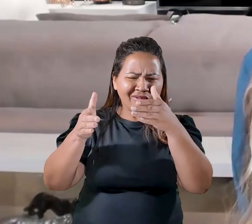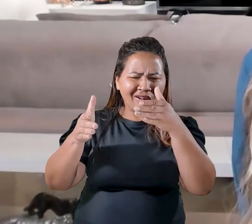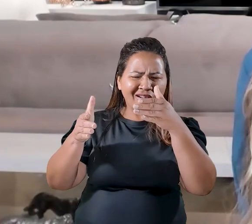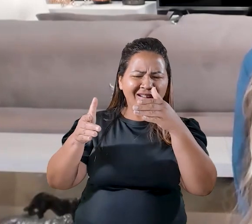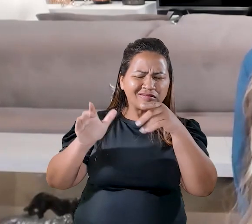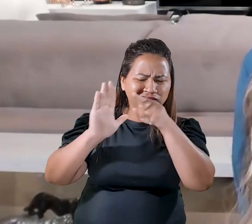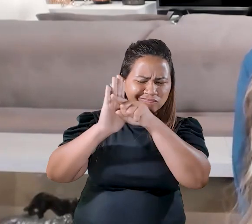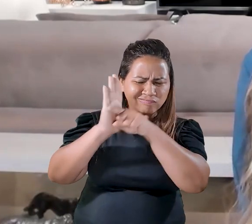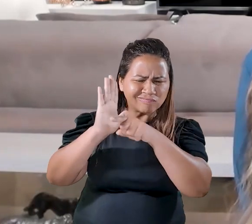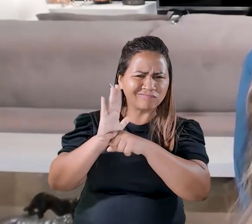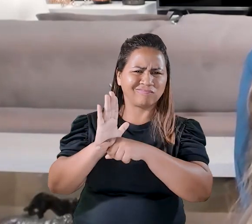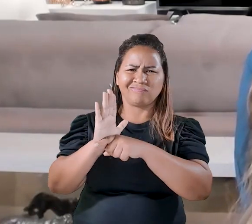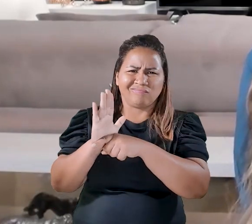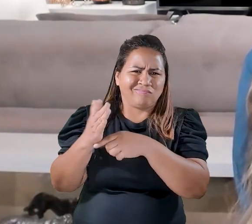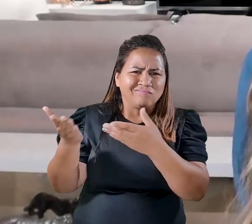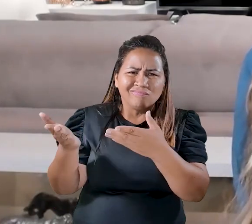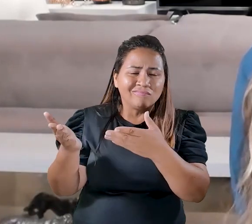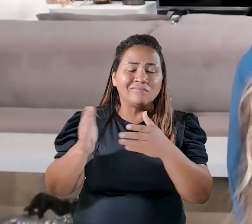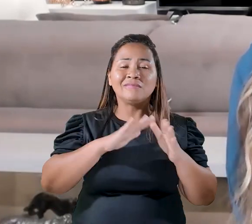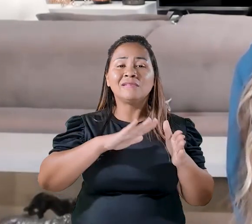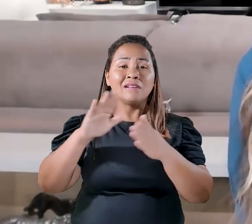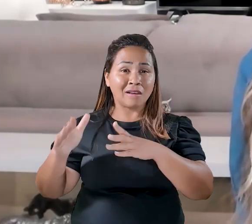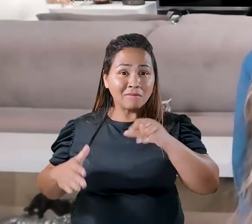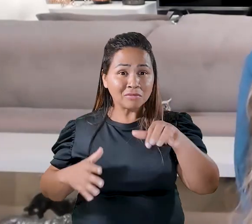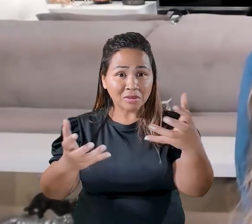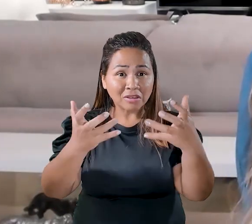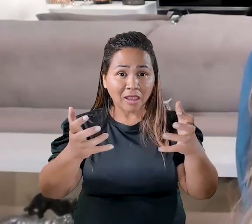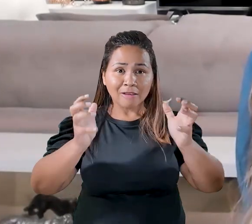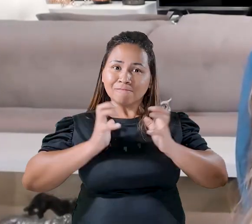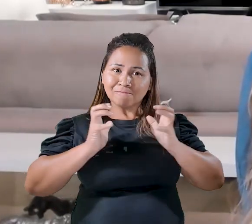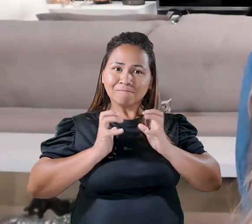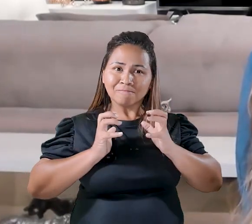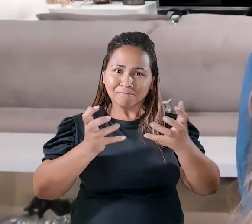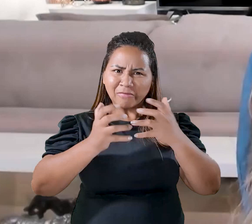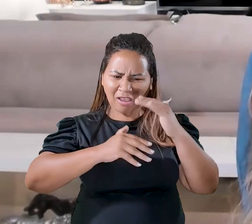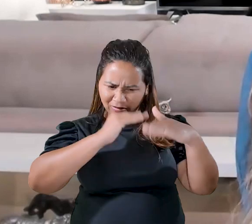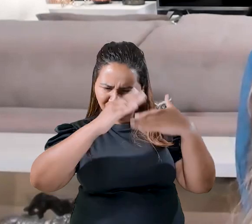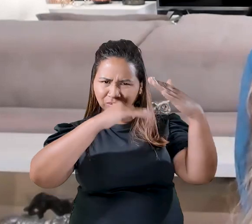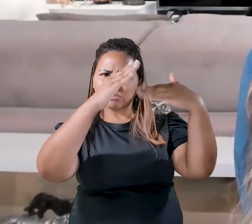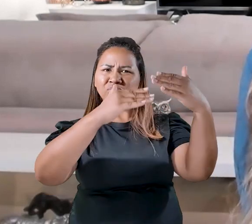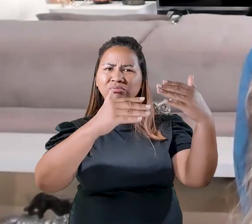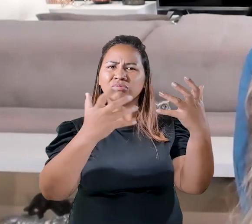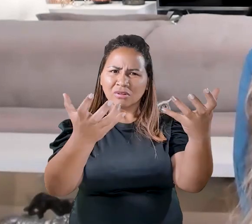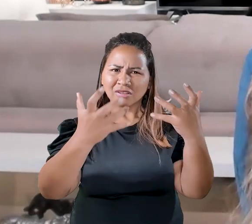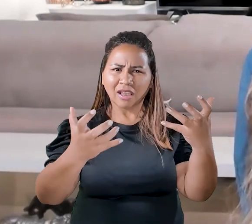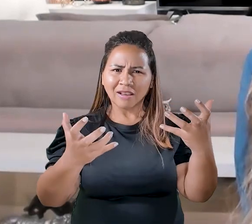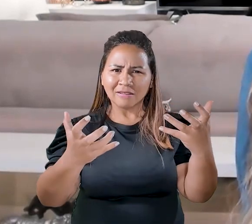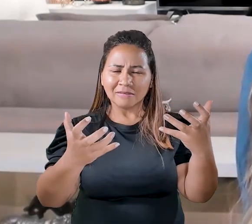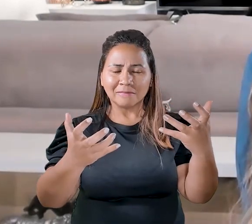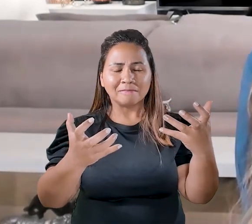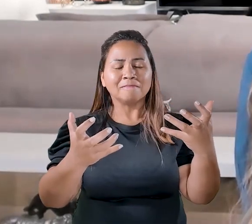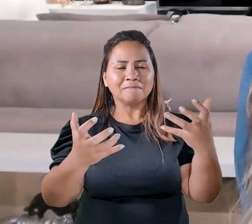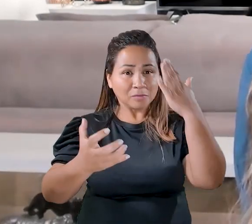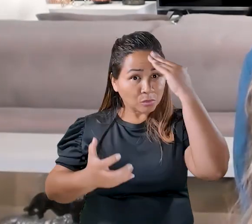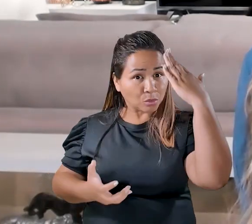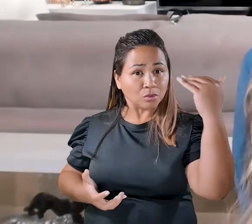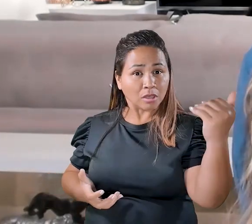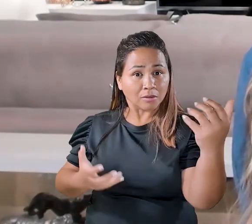Se você quer ter riqueza, se você quer ter prosperidade, se você quiser ser bem